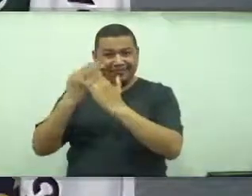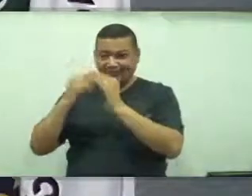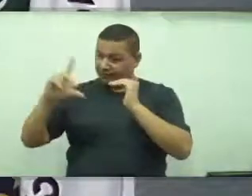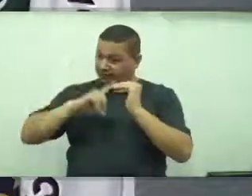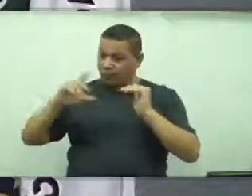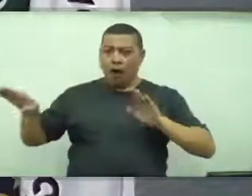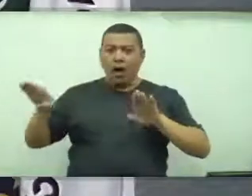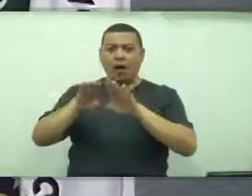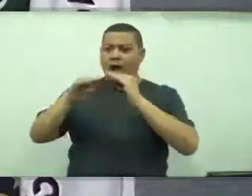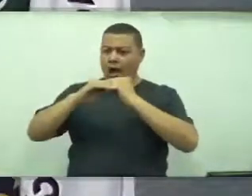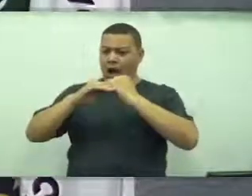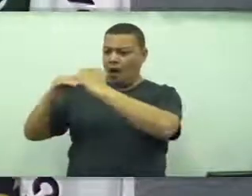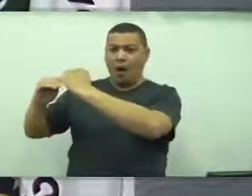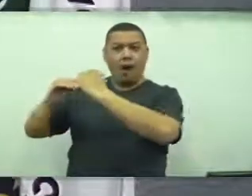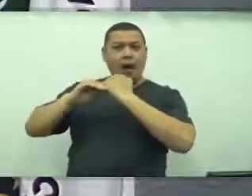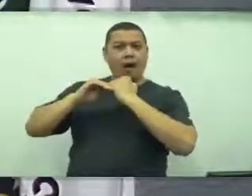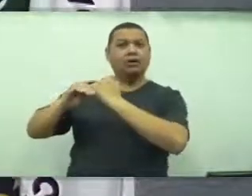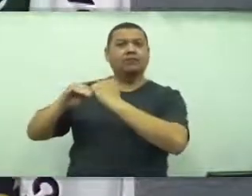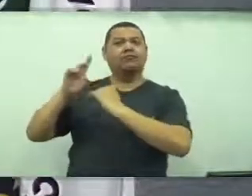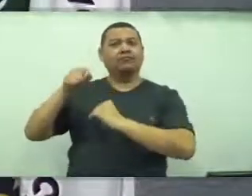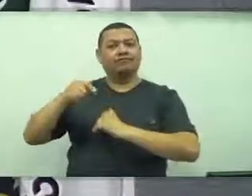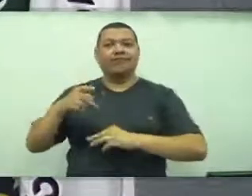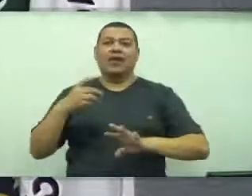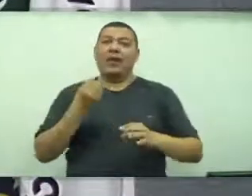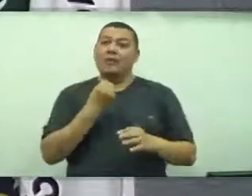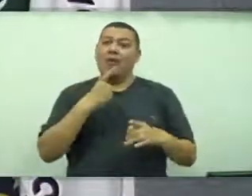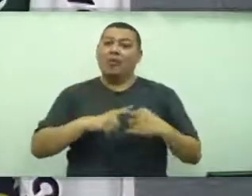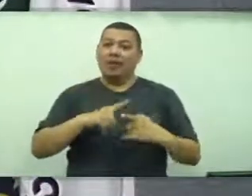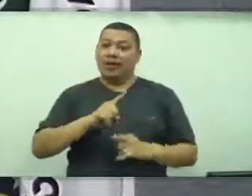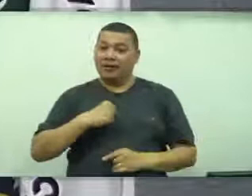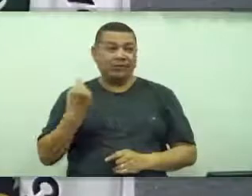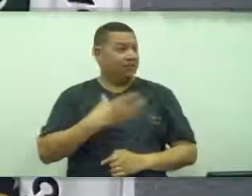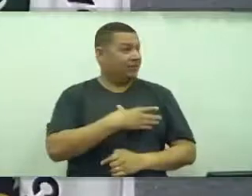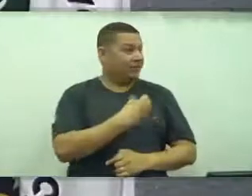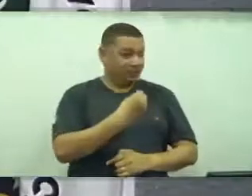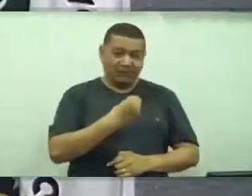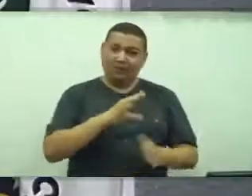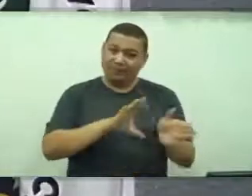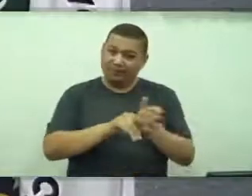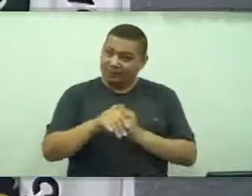veja bem, nossos filhos, os alunos cacoalenses,